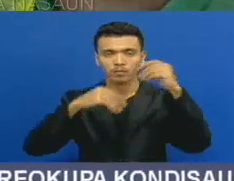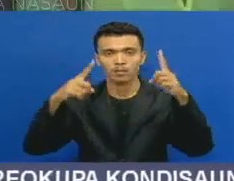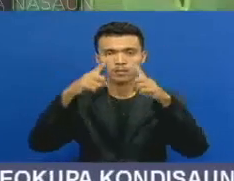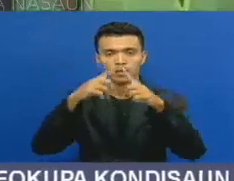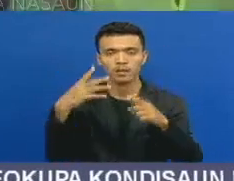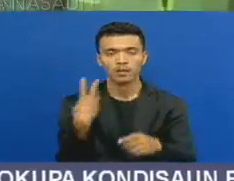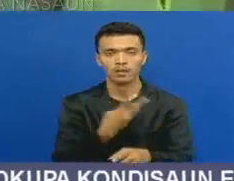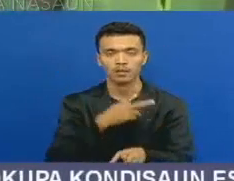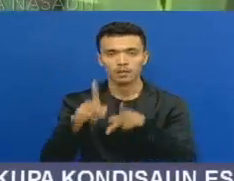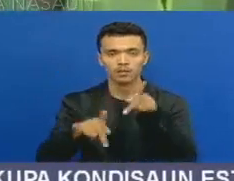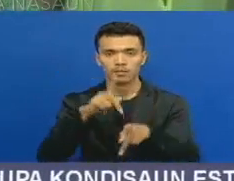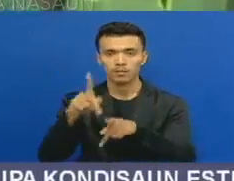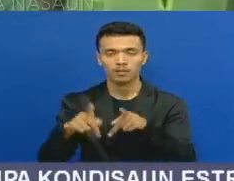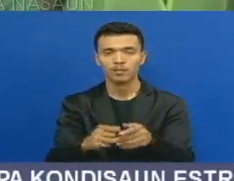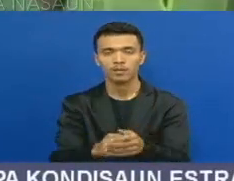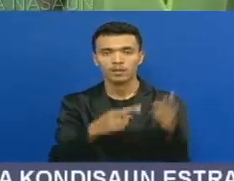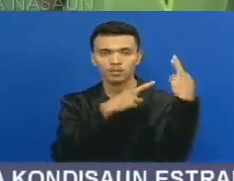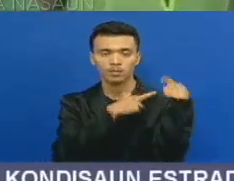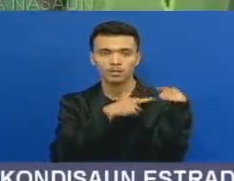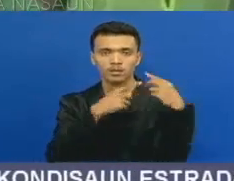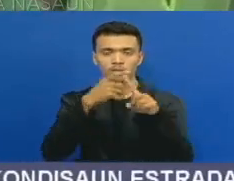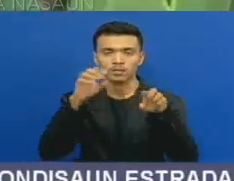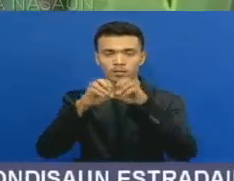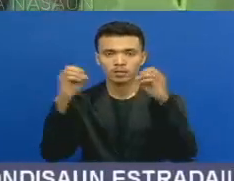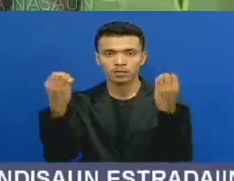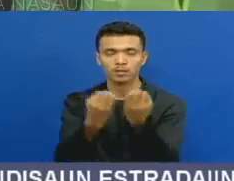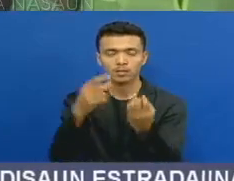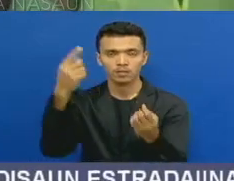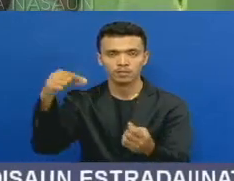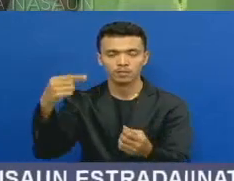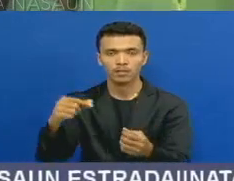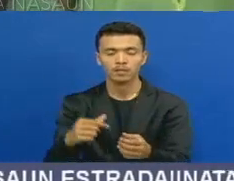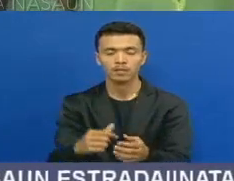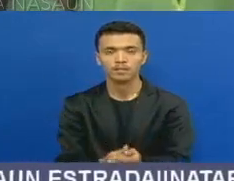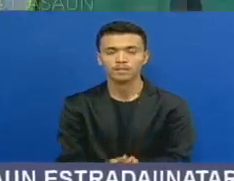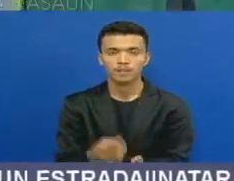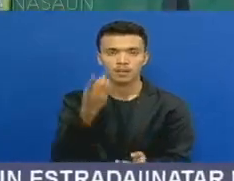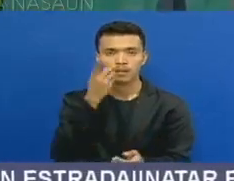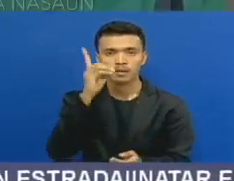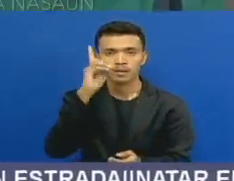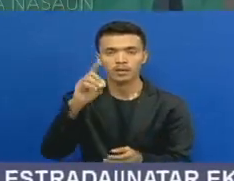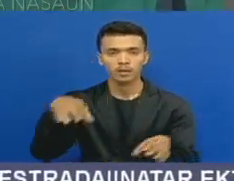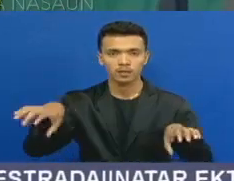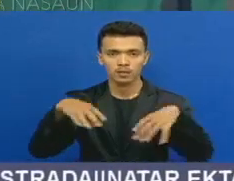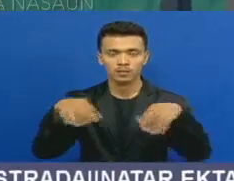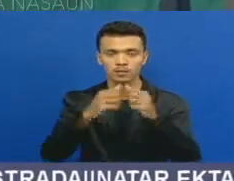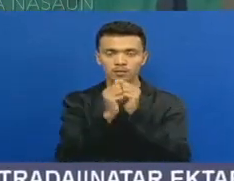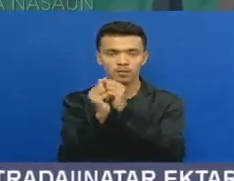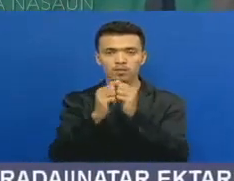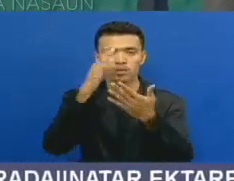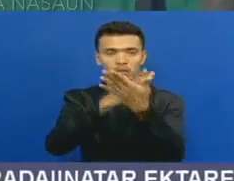povo. Empossado, o seu organização profissional Verdes na organização engenheiro declara seu serviço ramuto